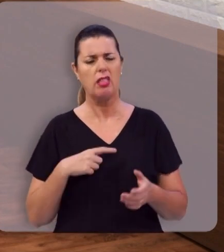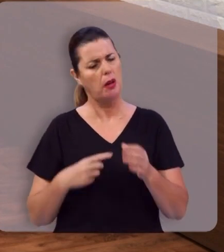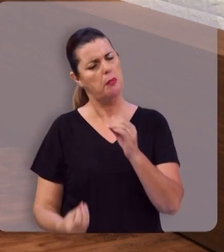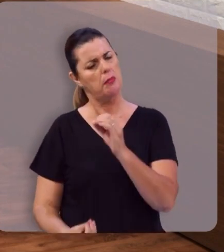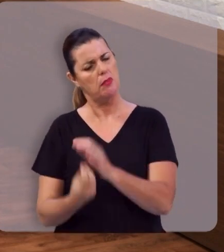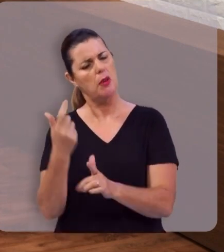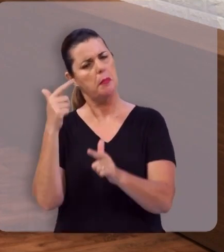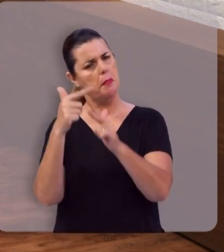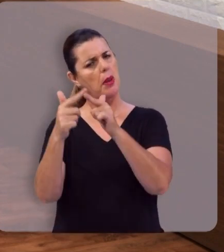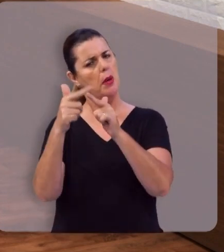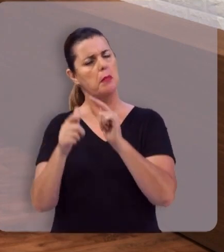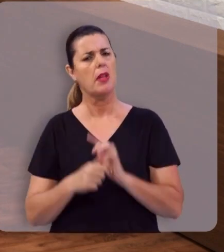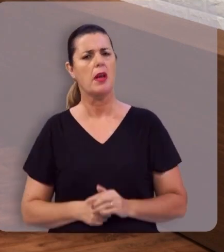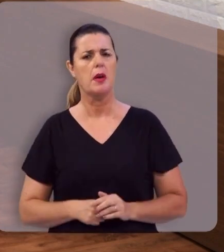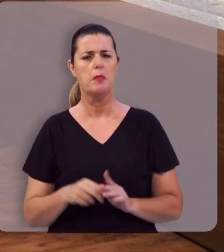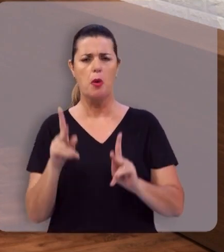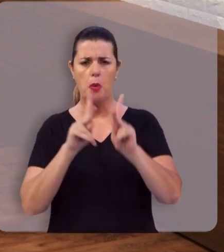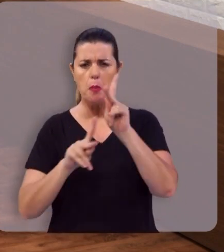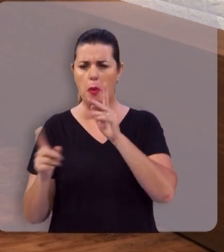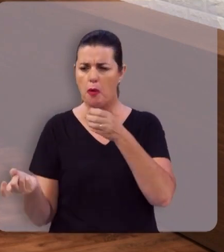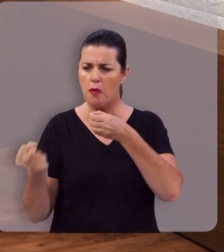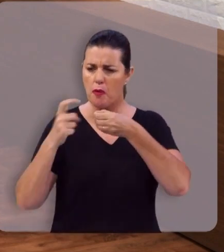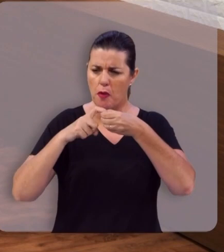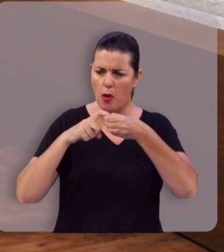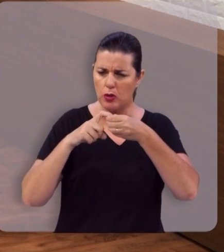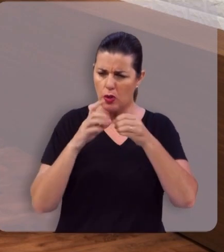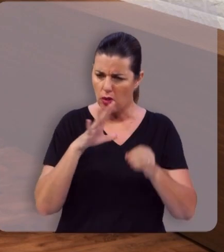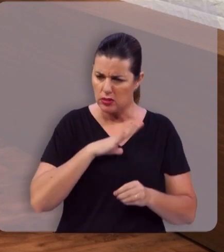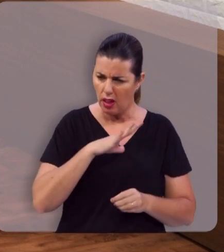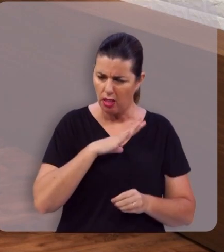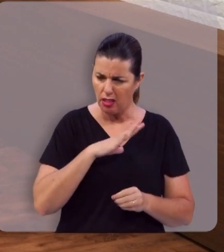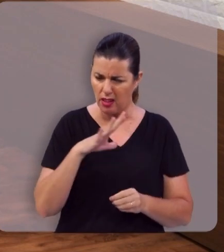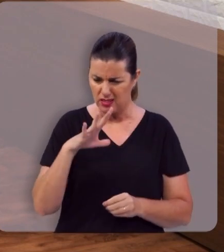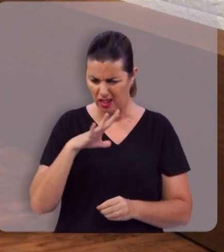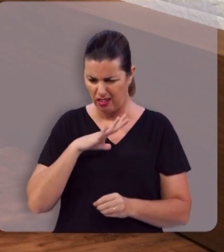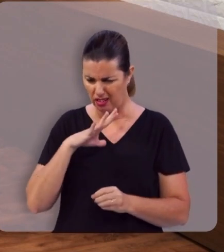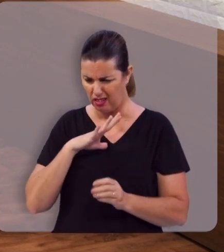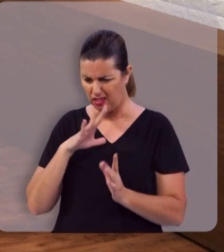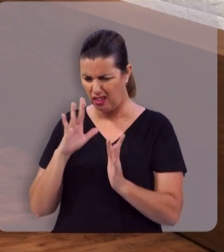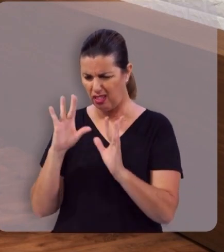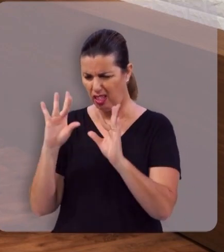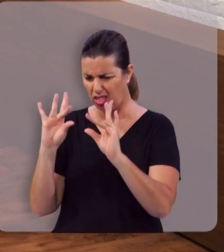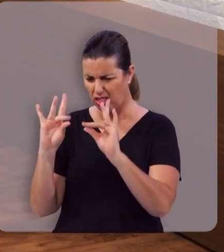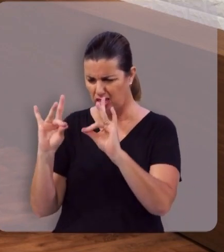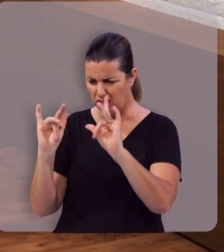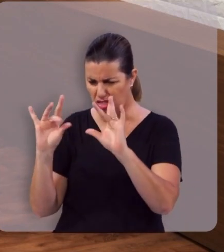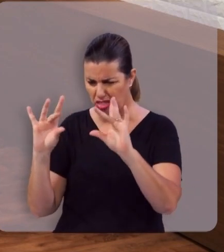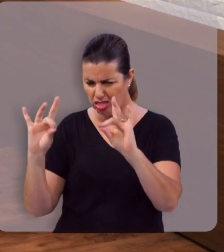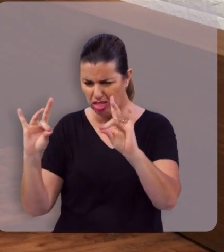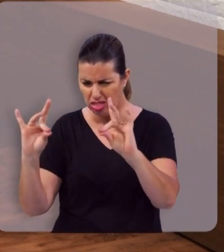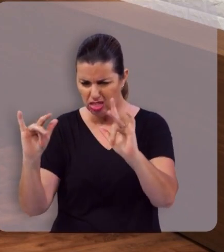está lá, porque o povo voltou para Jerusalém, mas a cidade estava cheia de escombros,